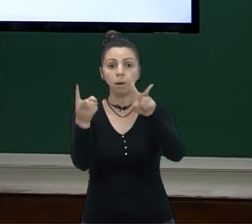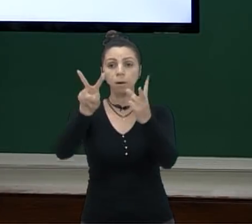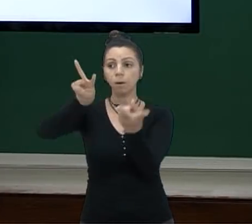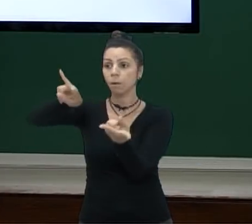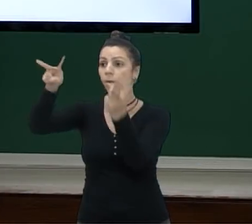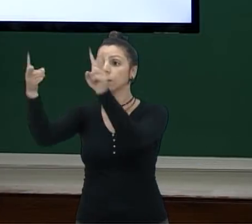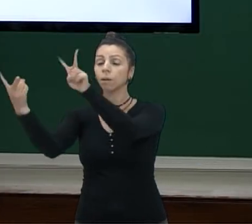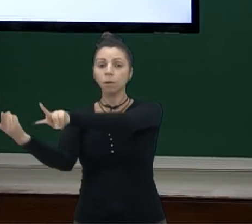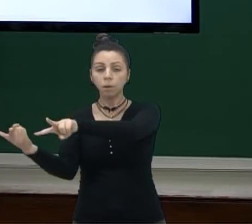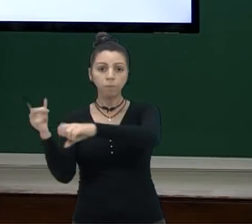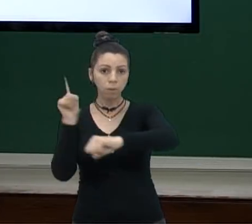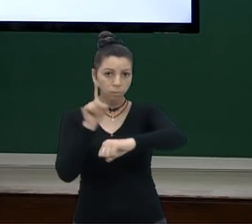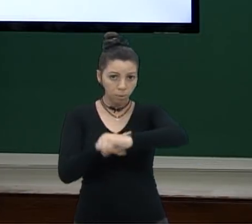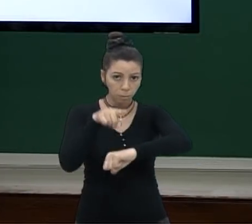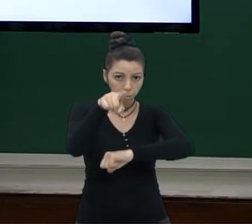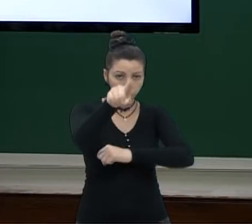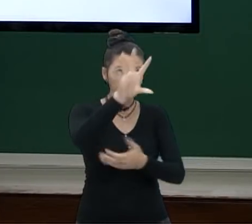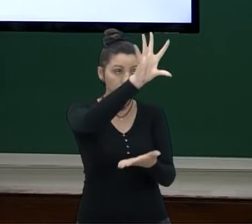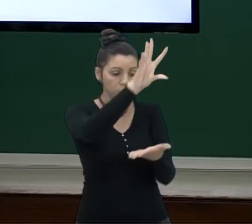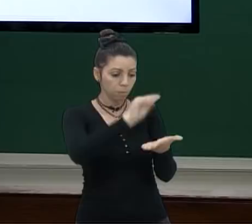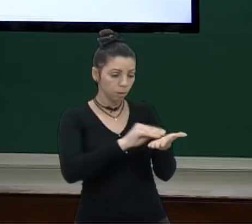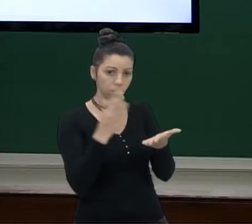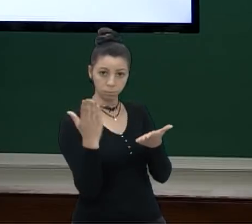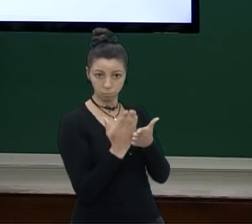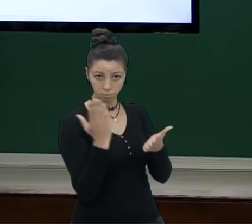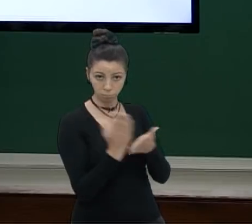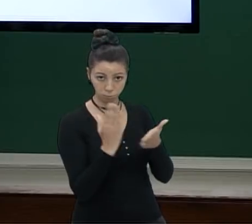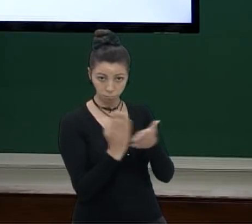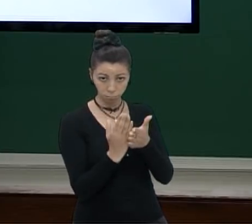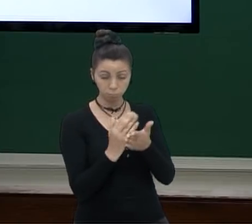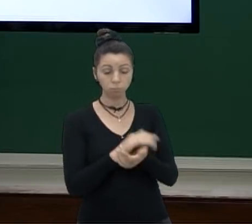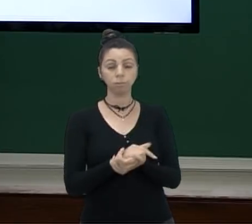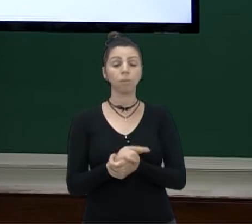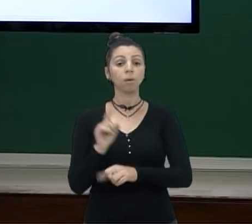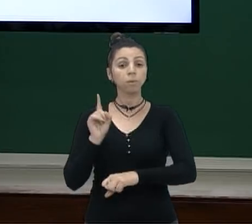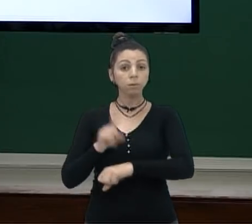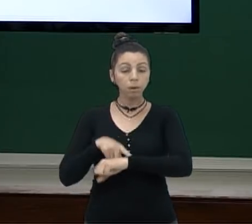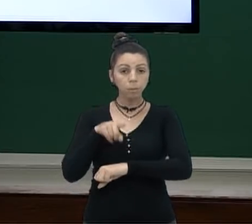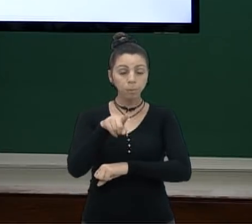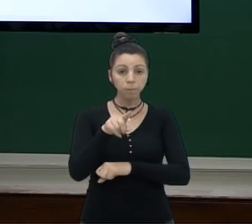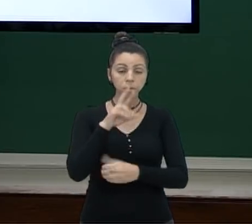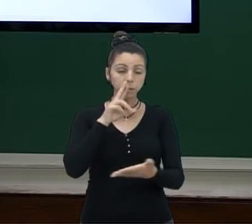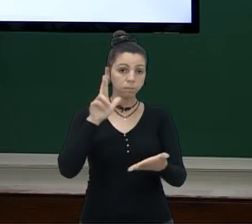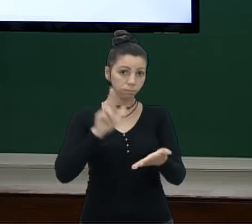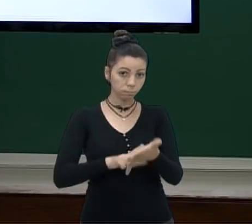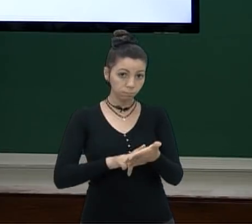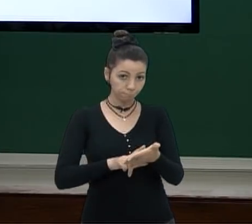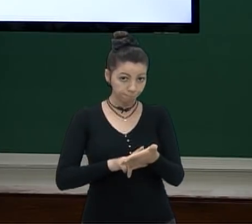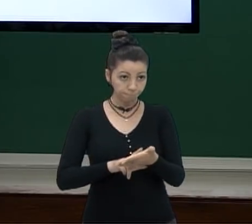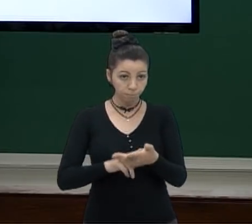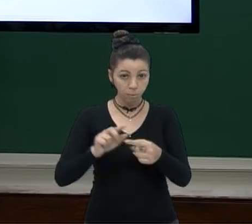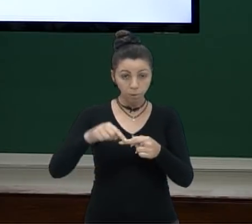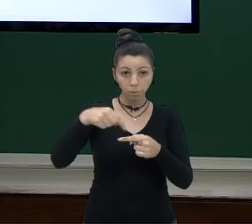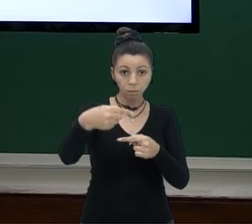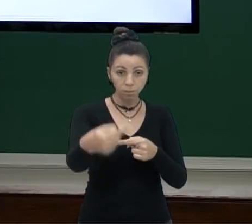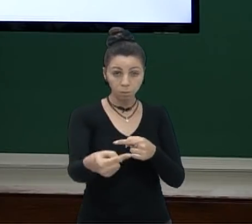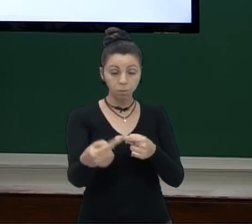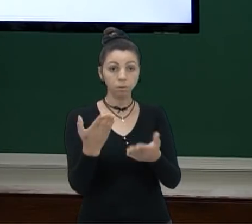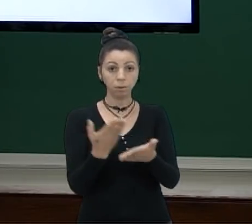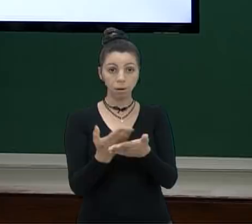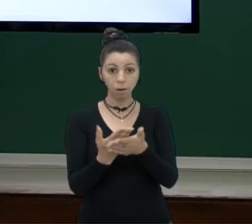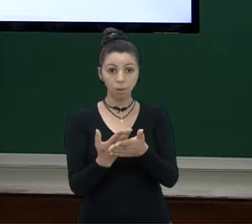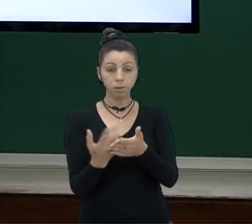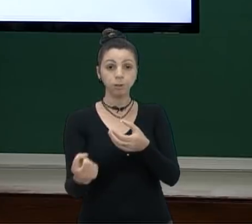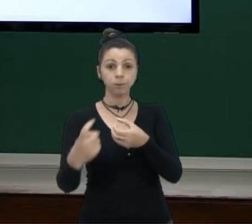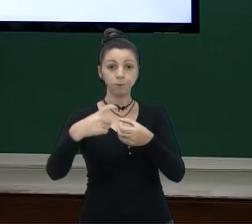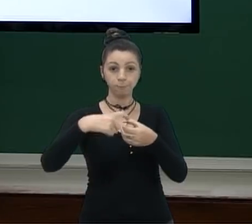um tempinho para vocês copiarem no caderno de vocês. Vai ter aquele tempo para vocês resolverem, porque na próxima aula a gente corrige.